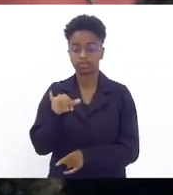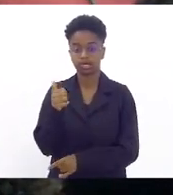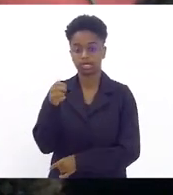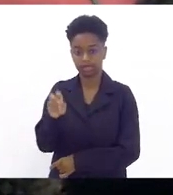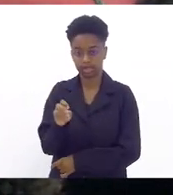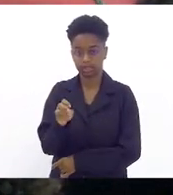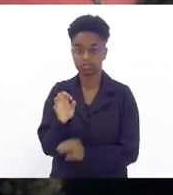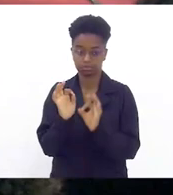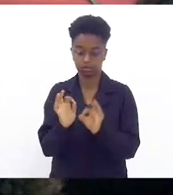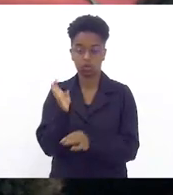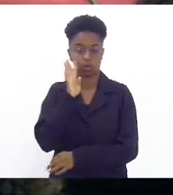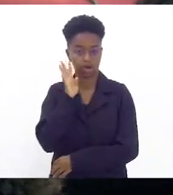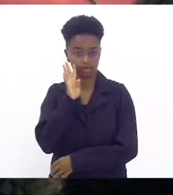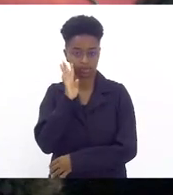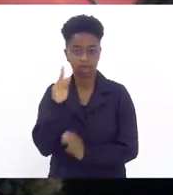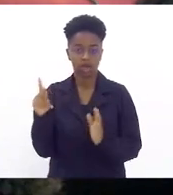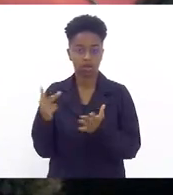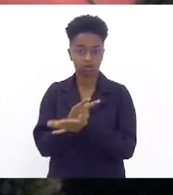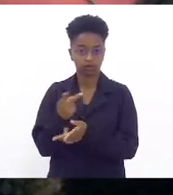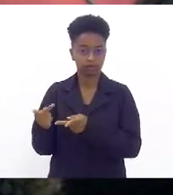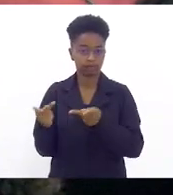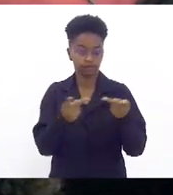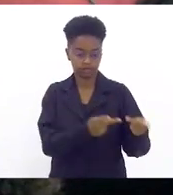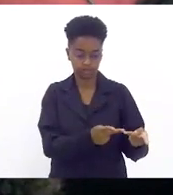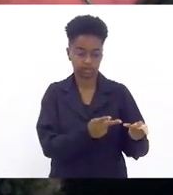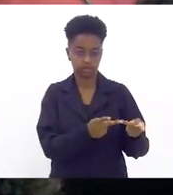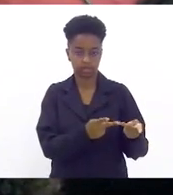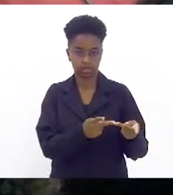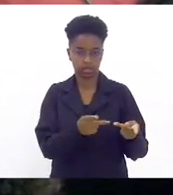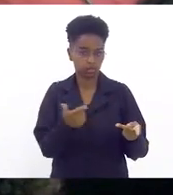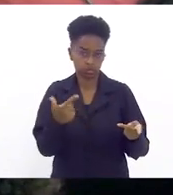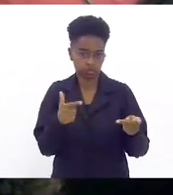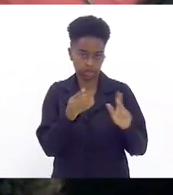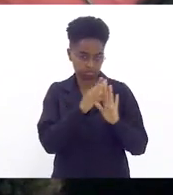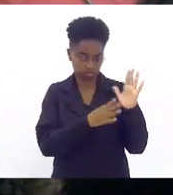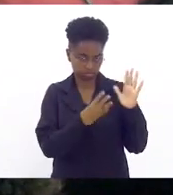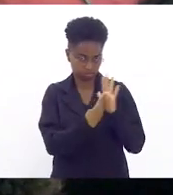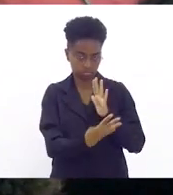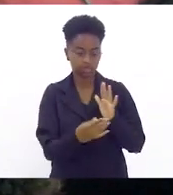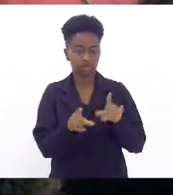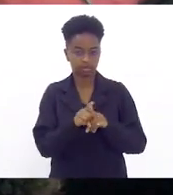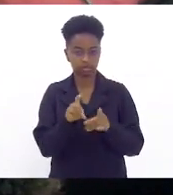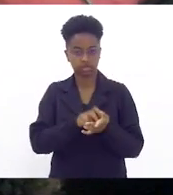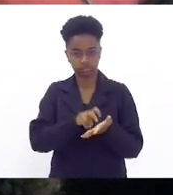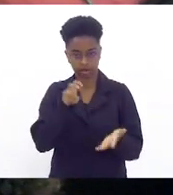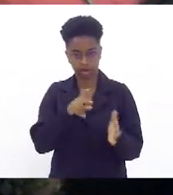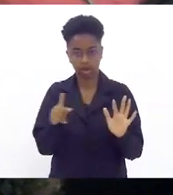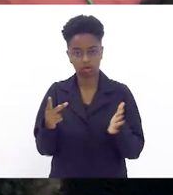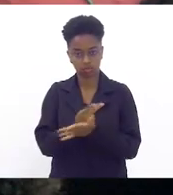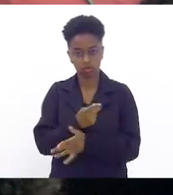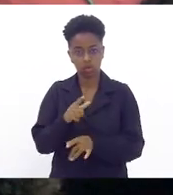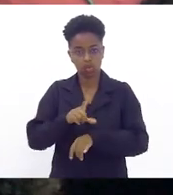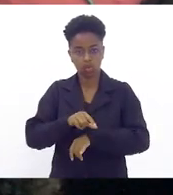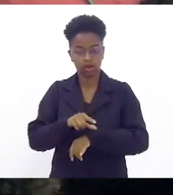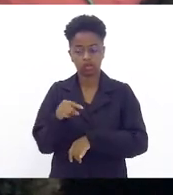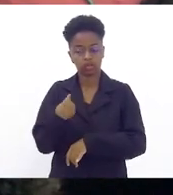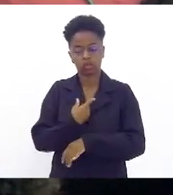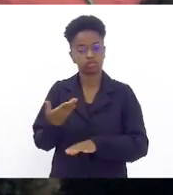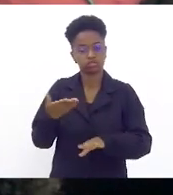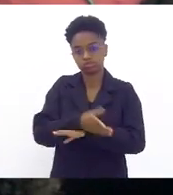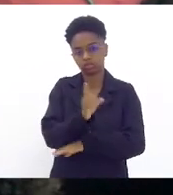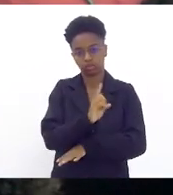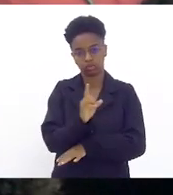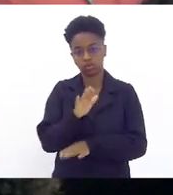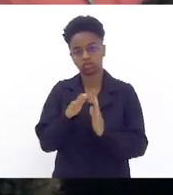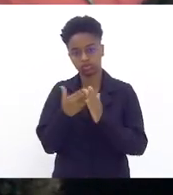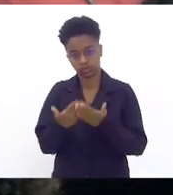realmente na quarta-feira aconteceu uma visita agendada não agendada também foi na parte da manhã numa hora que nenhum de nós estávamos na escola